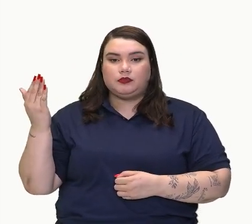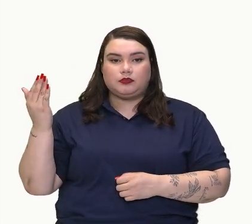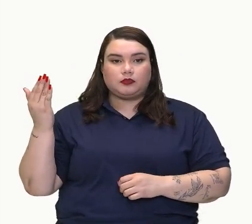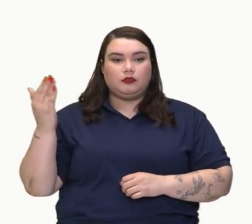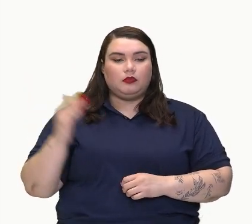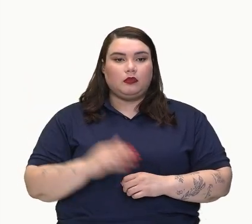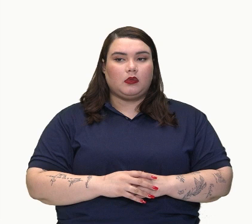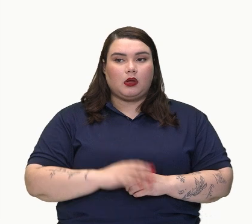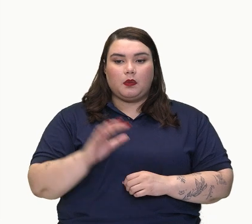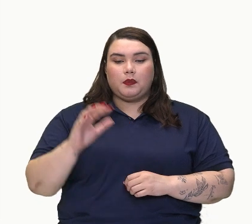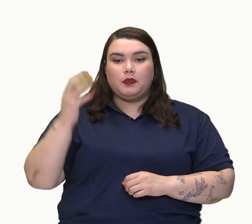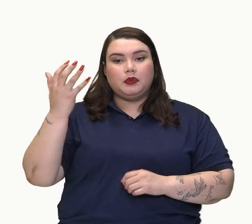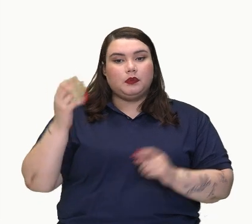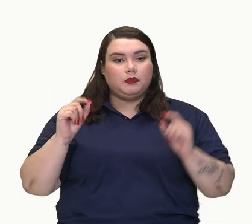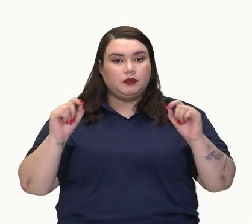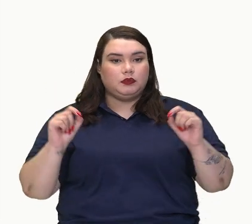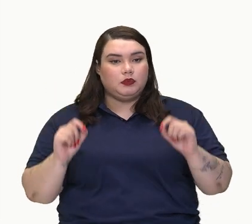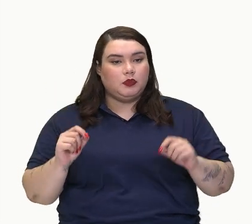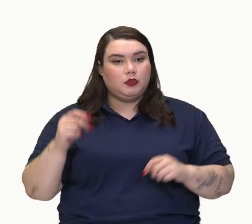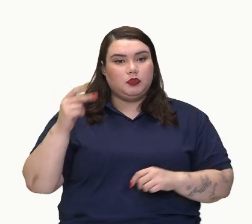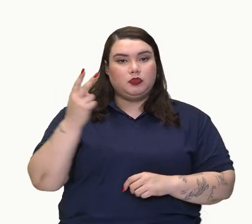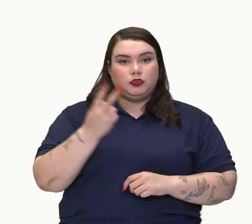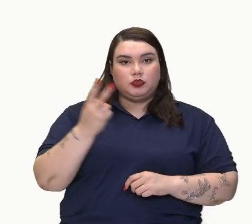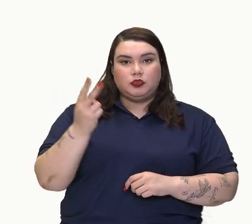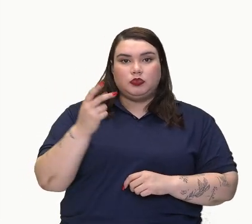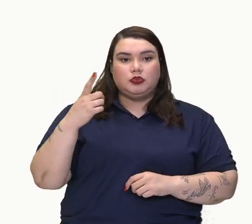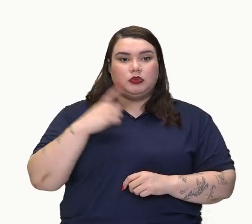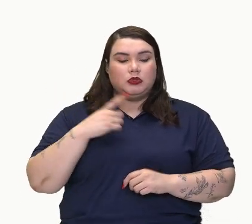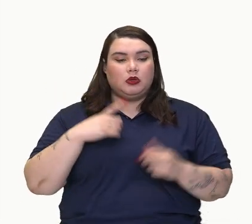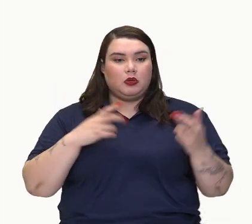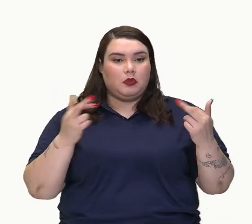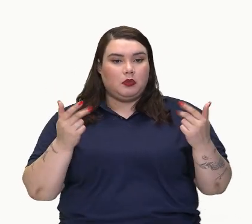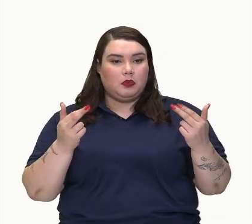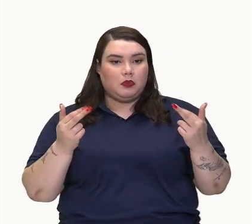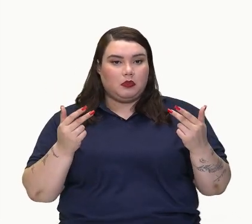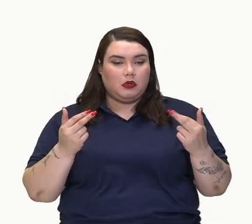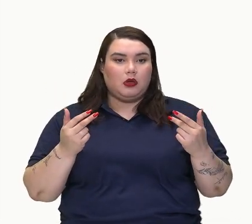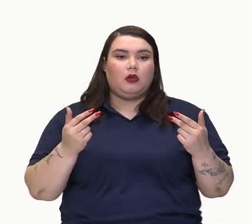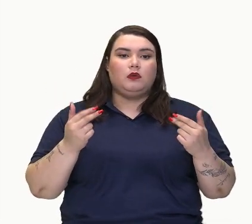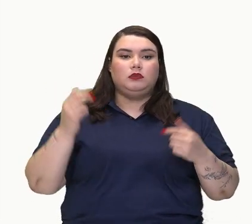que acontece? Os dois têm a mesma fórmula, ó.